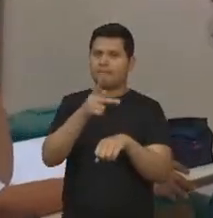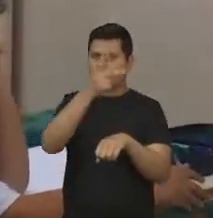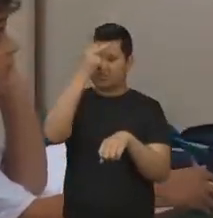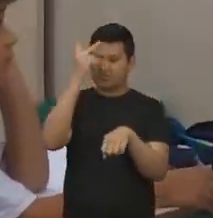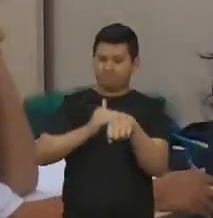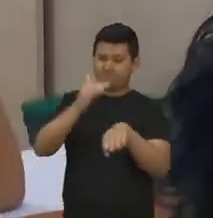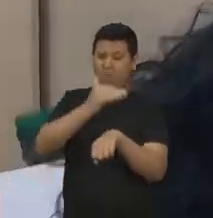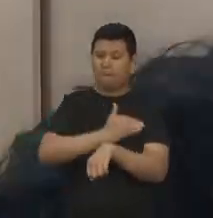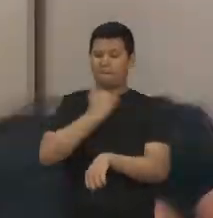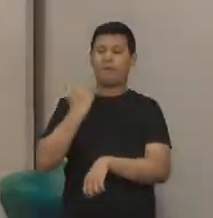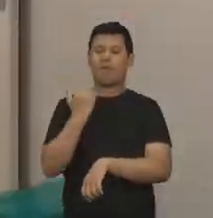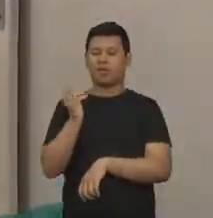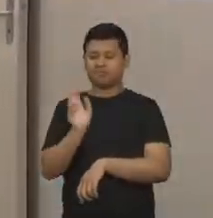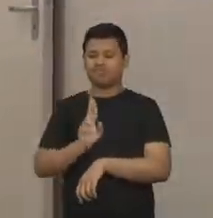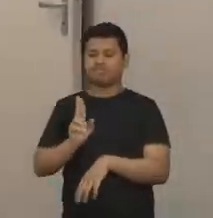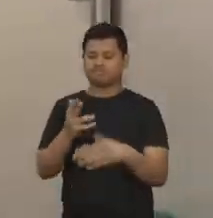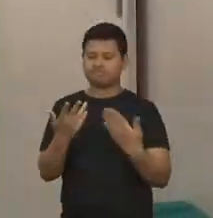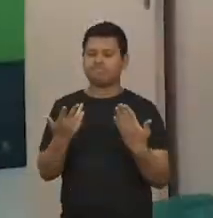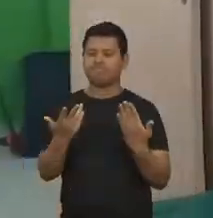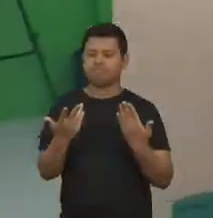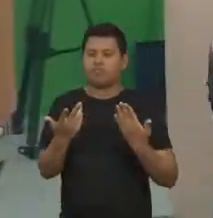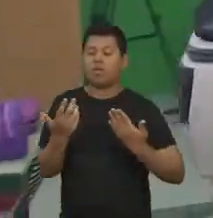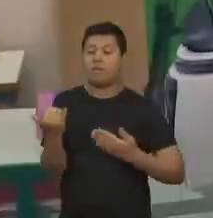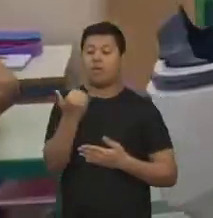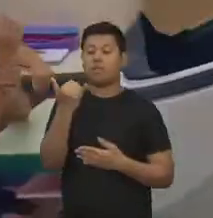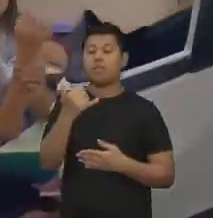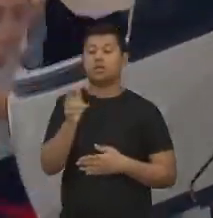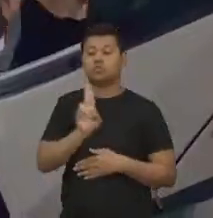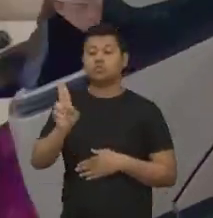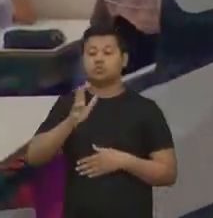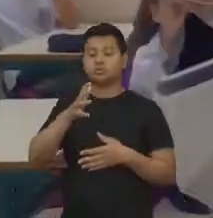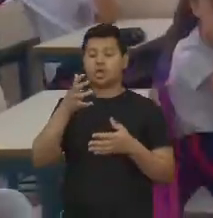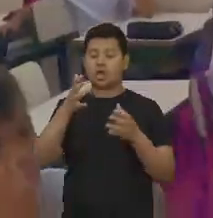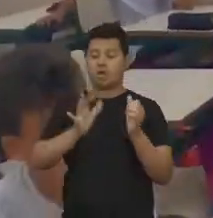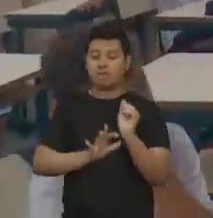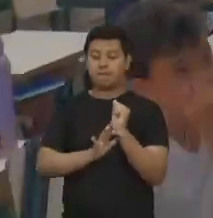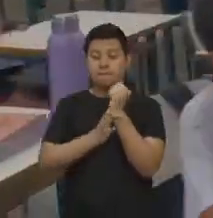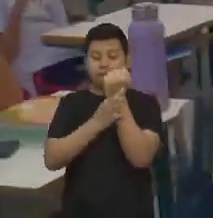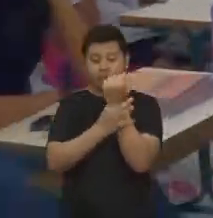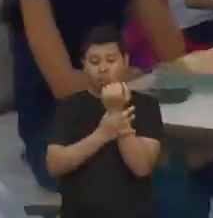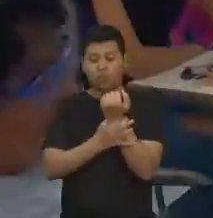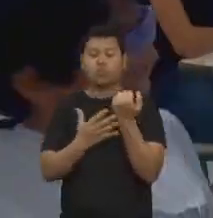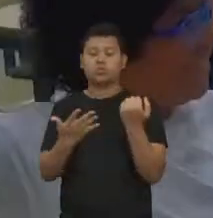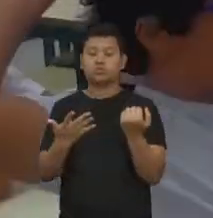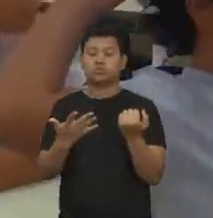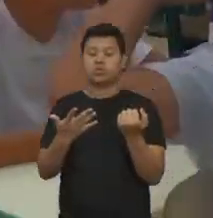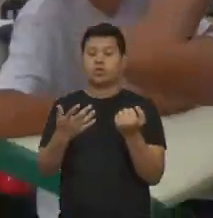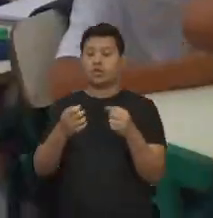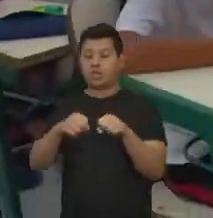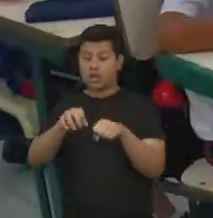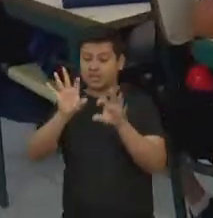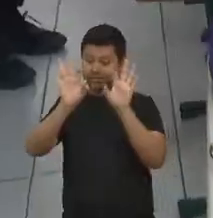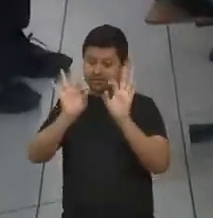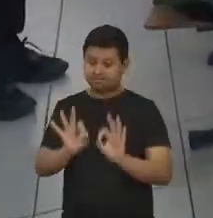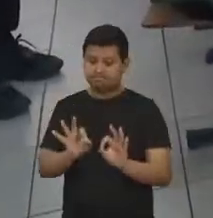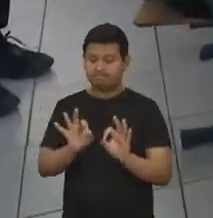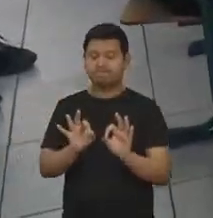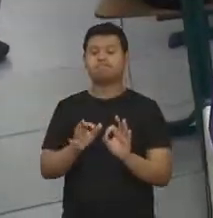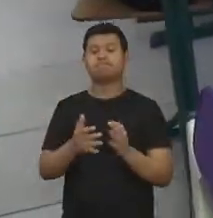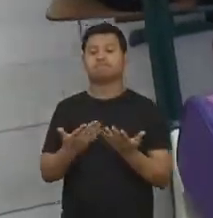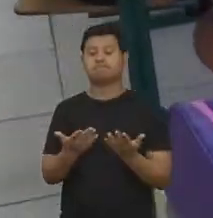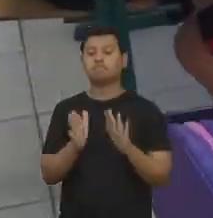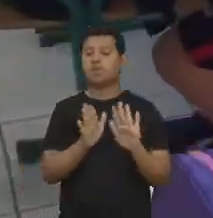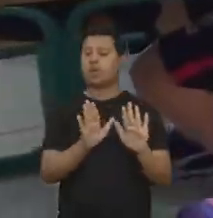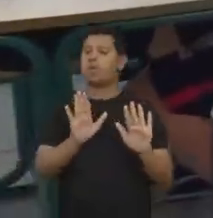não somente de Jacareí, mas do Brasil inteiro. A importância de usar o equipamento de proteção, a importância de andar na forma correta.